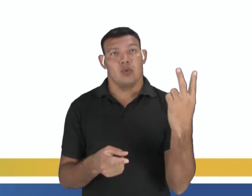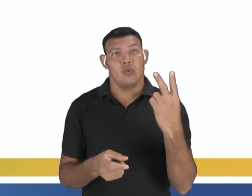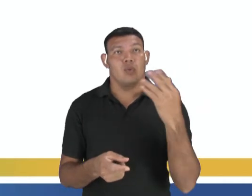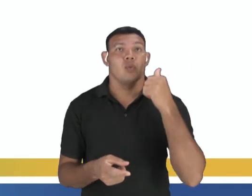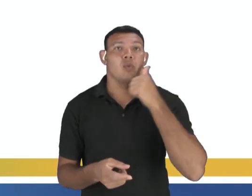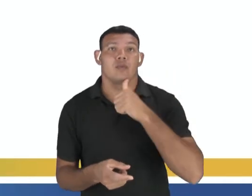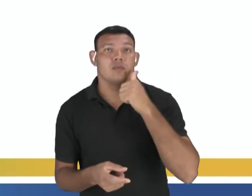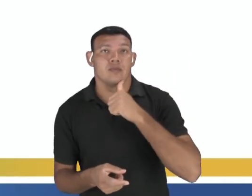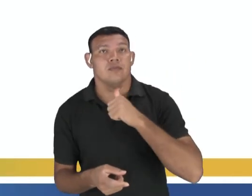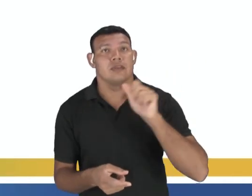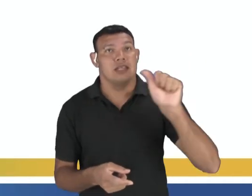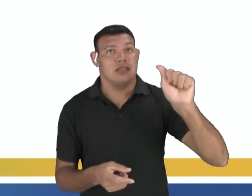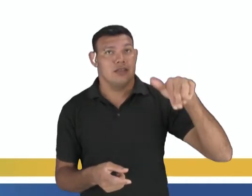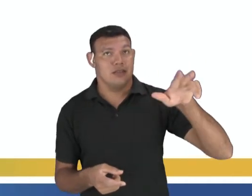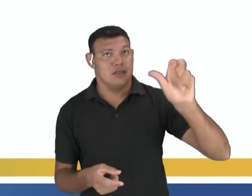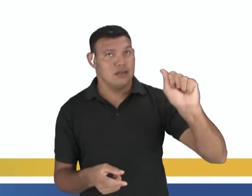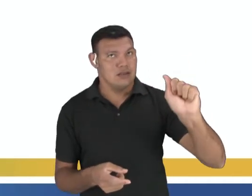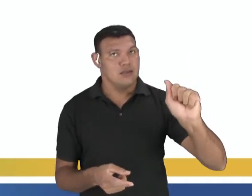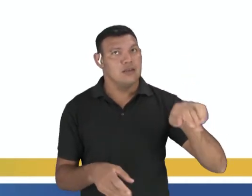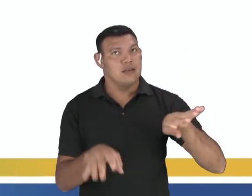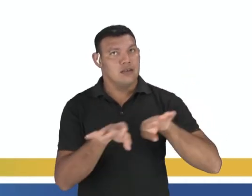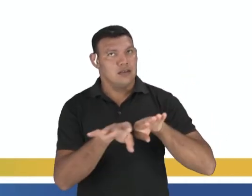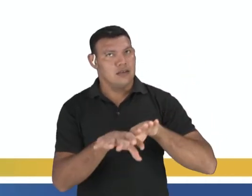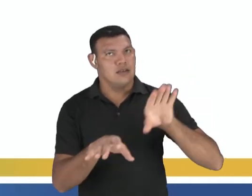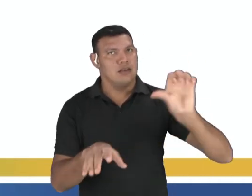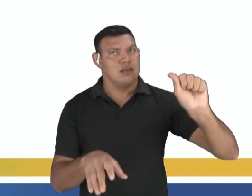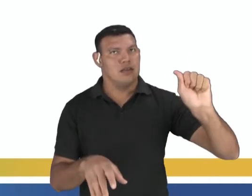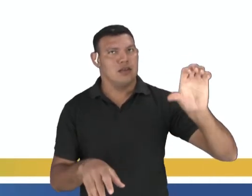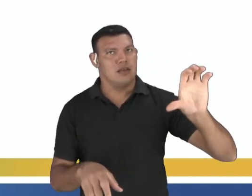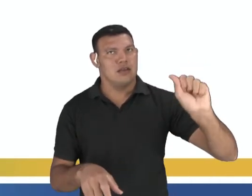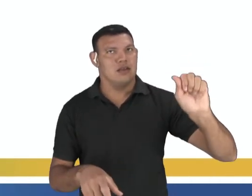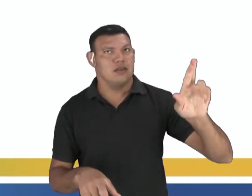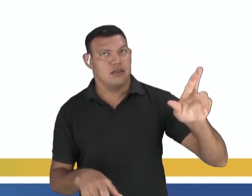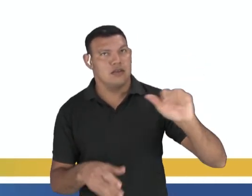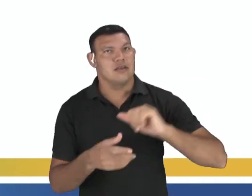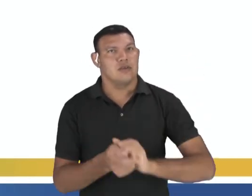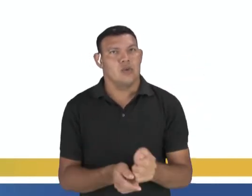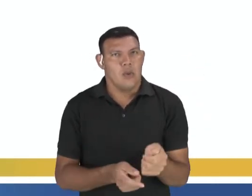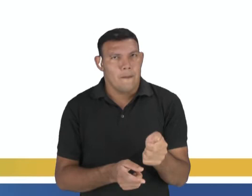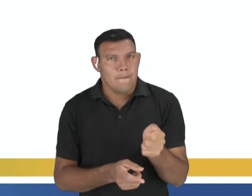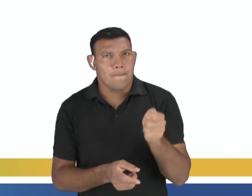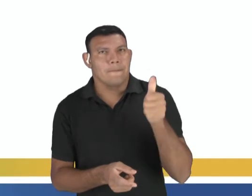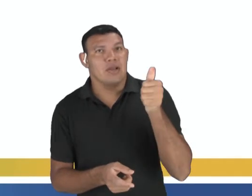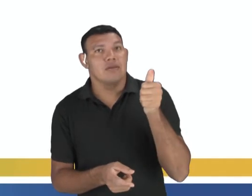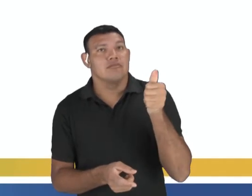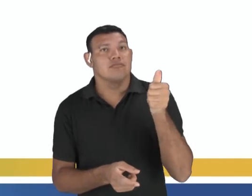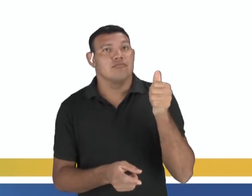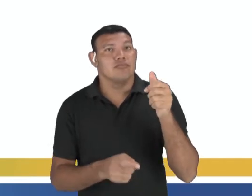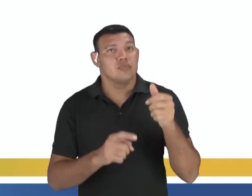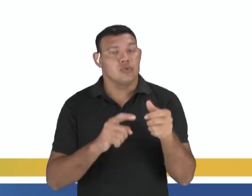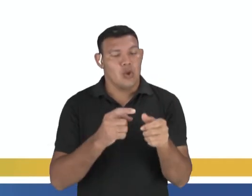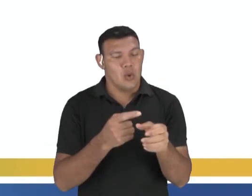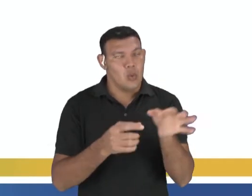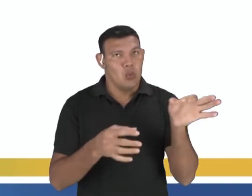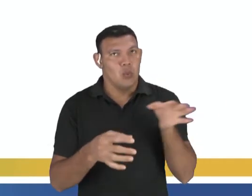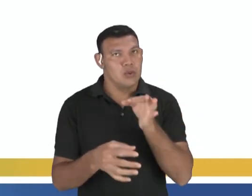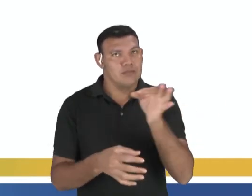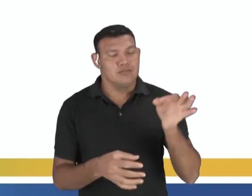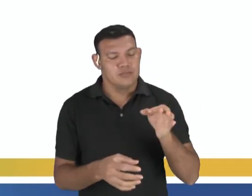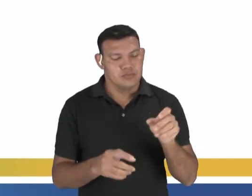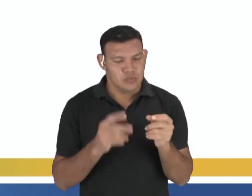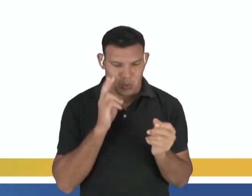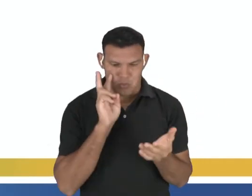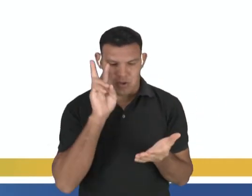jogo que consiste em lançar uma moeda de 50 centavos e observar, após o lançamento, a face que fica voltada para